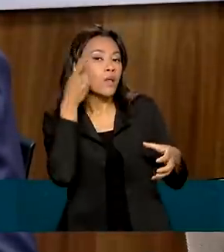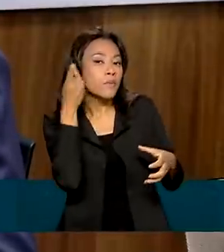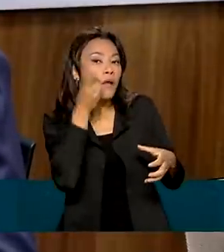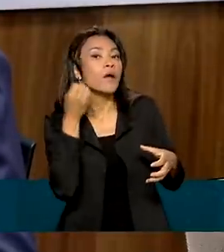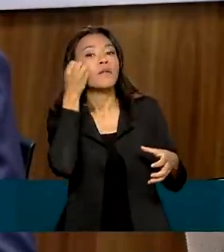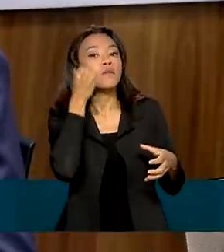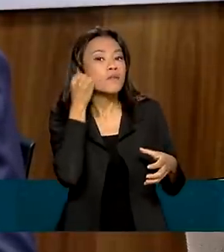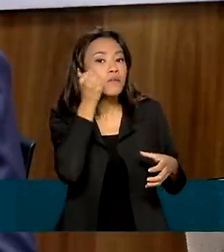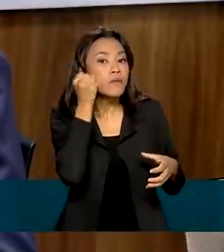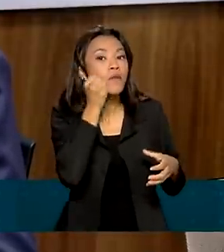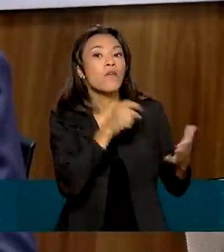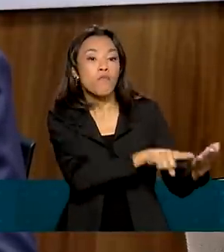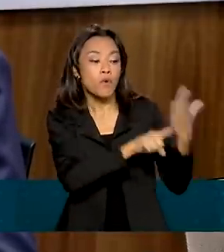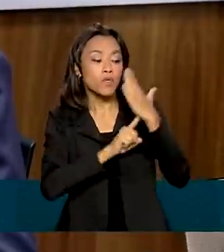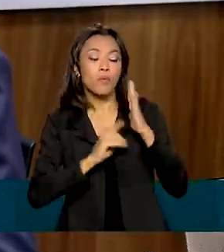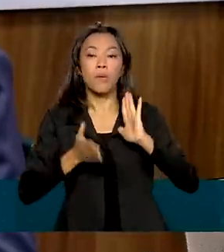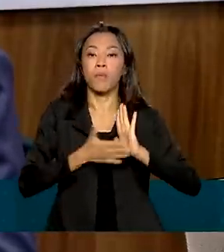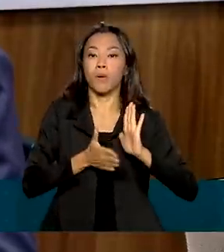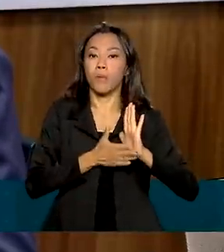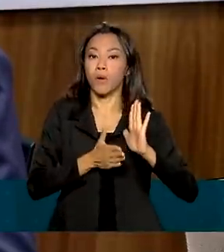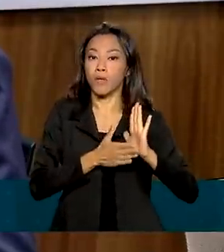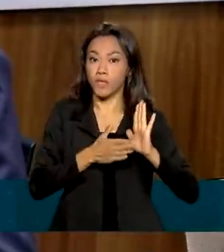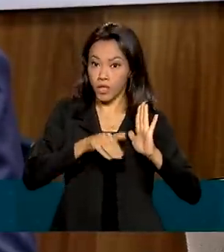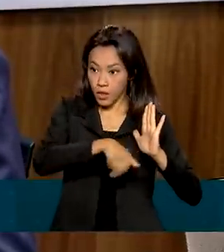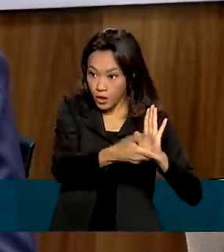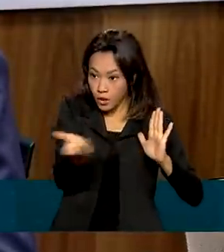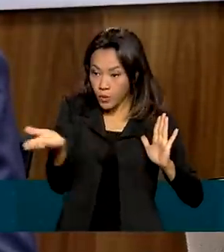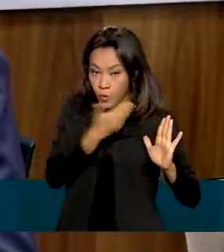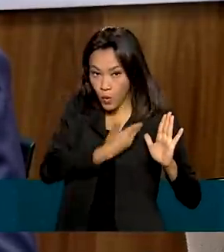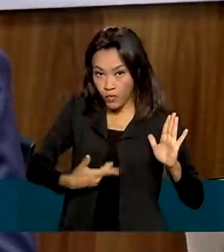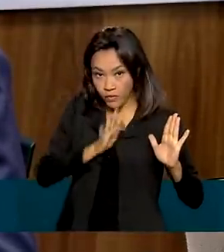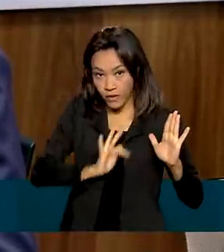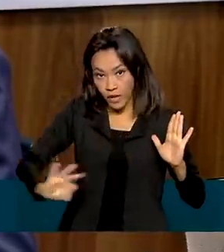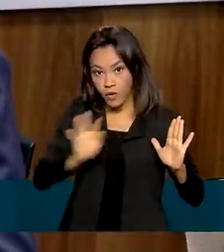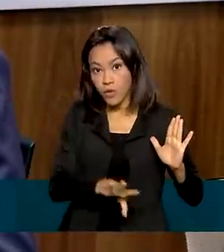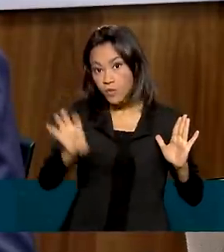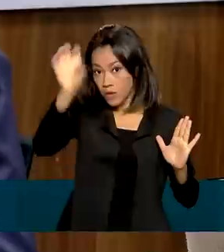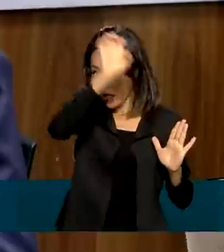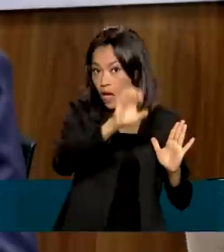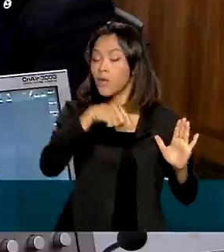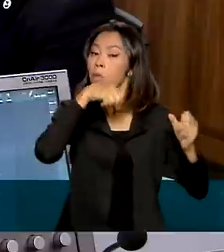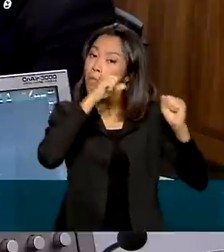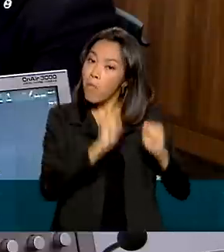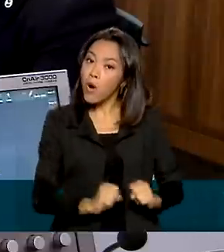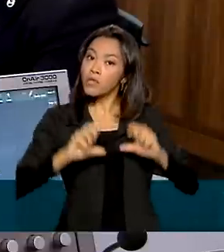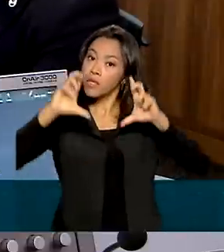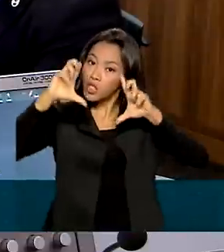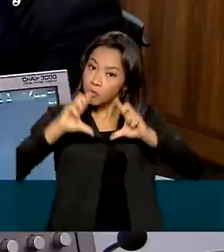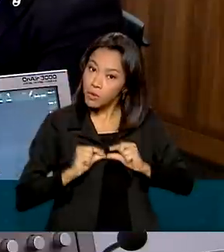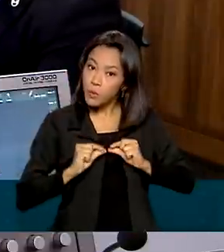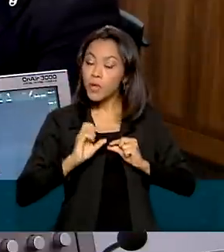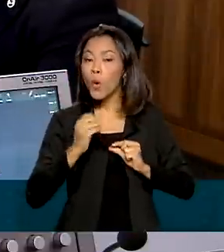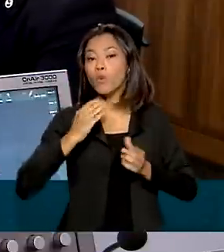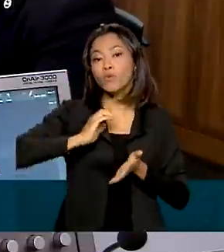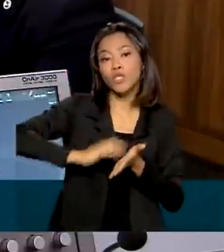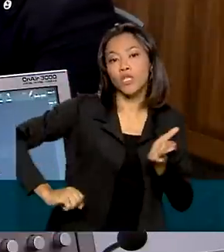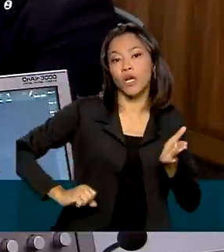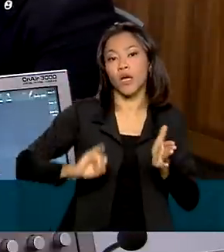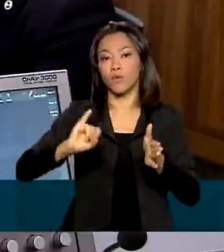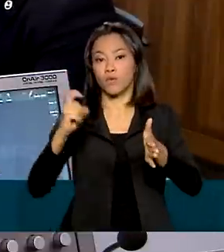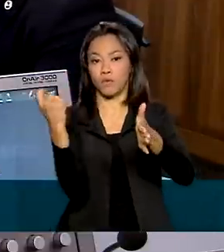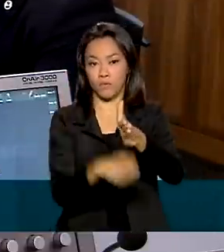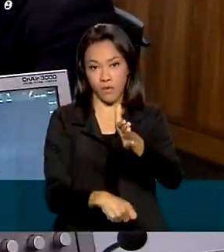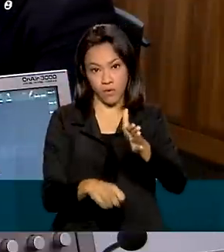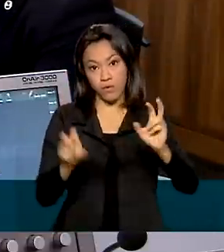onde permite que o governo federal e os governos estaduais possam diminuir ou zerar os impostos em